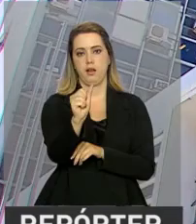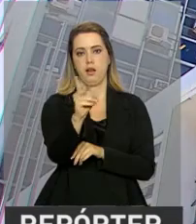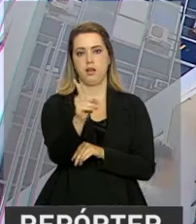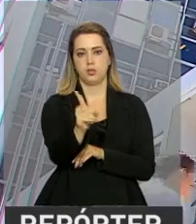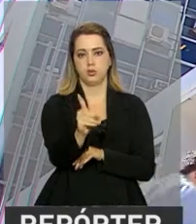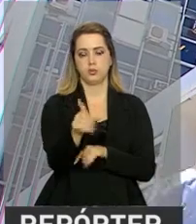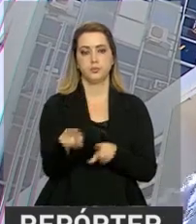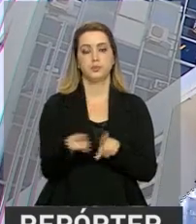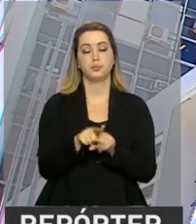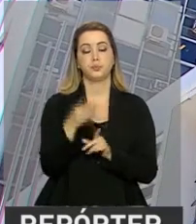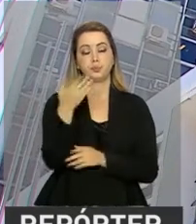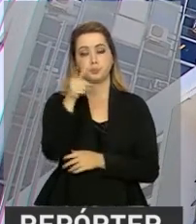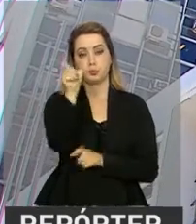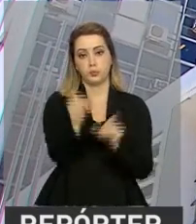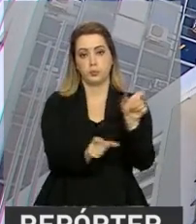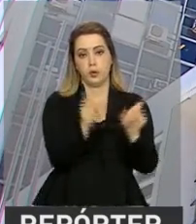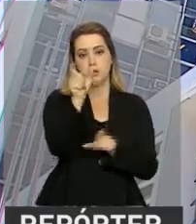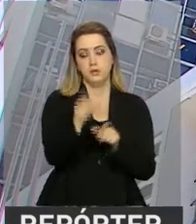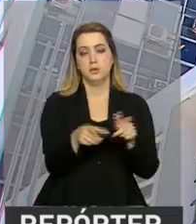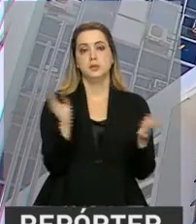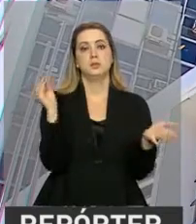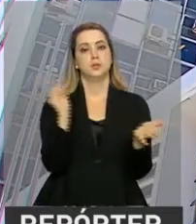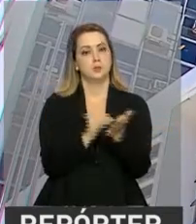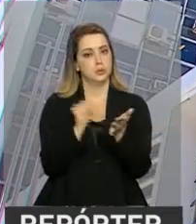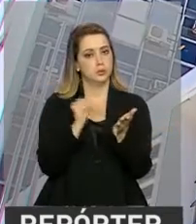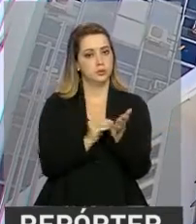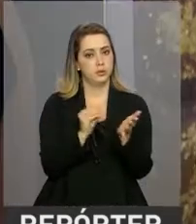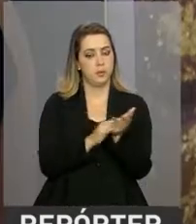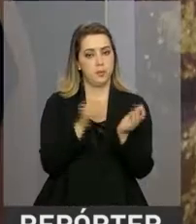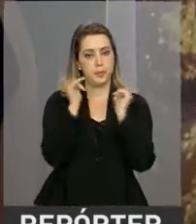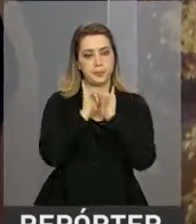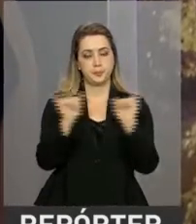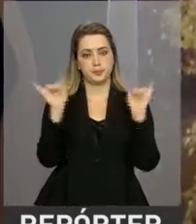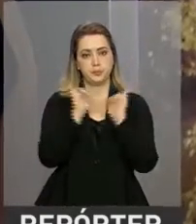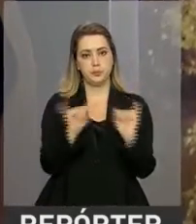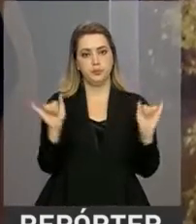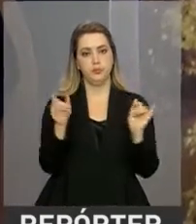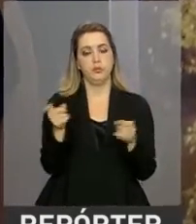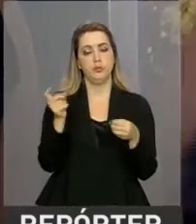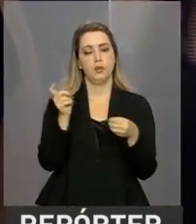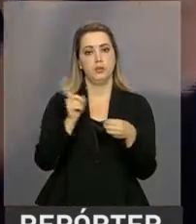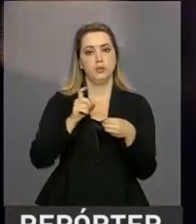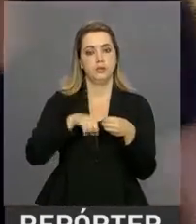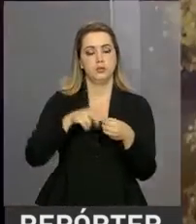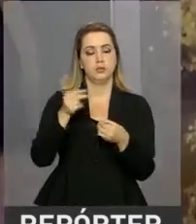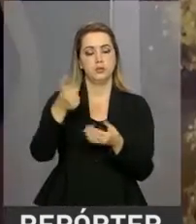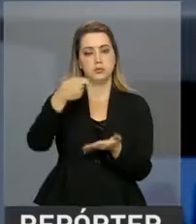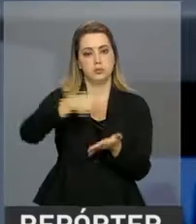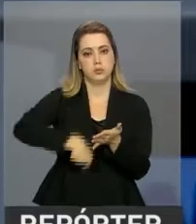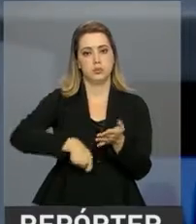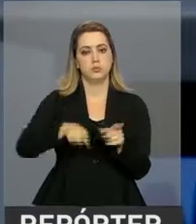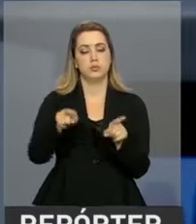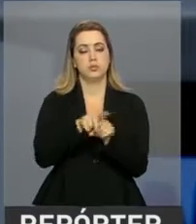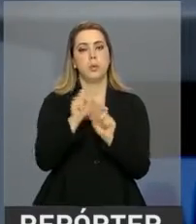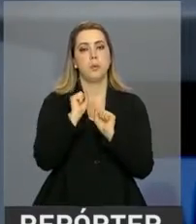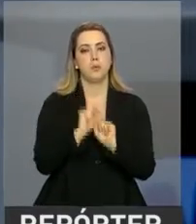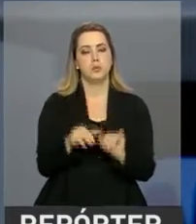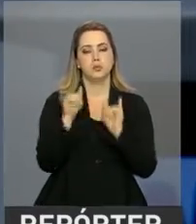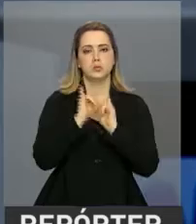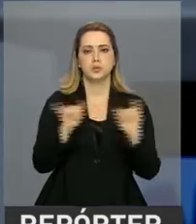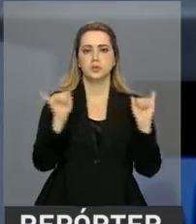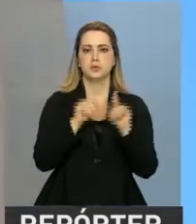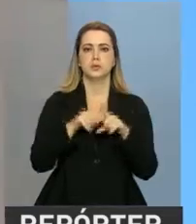poderá aderir os contribuintes que não tenham aderido às condições de matrí ação ainda podem regularizar os ativos